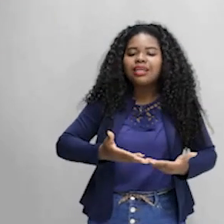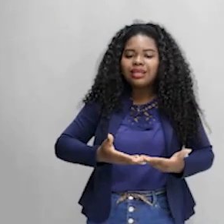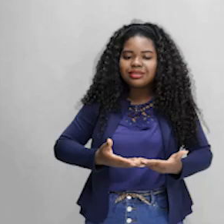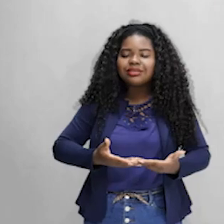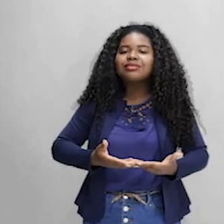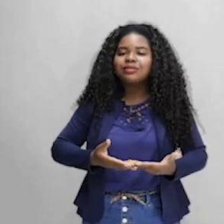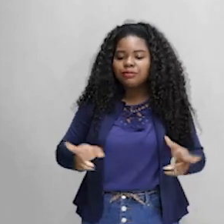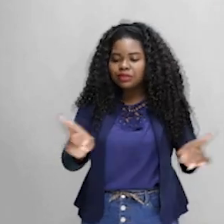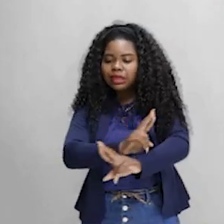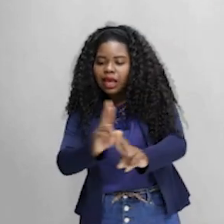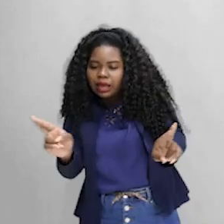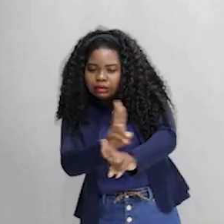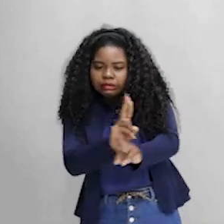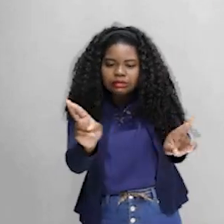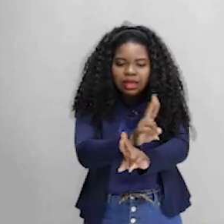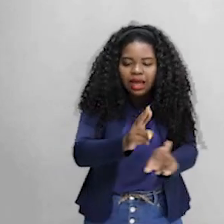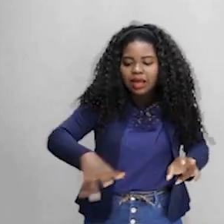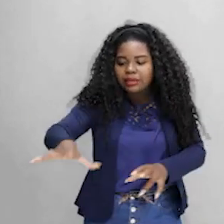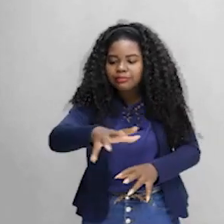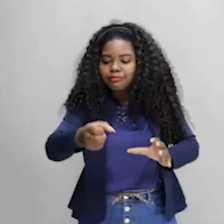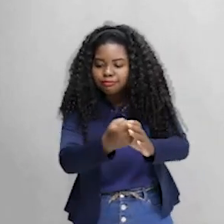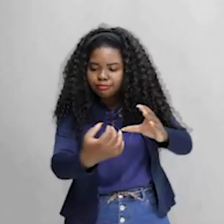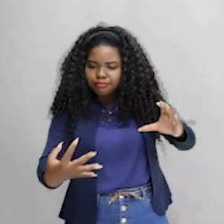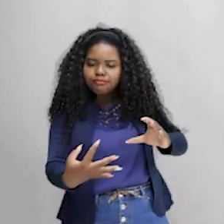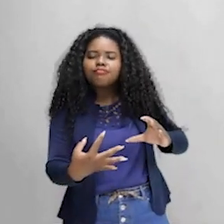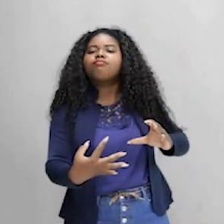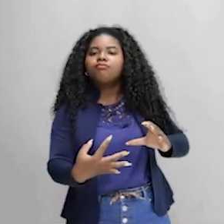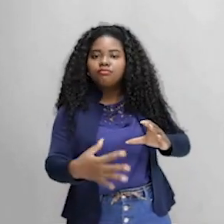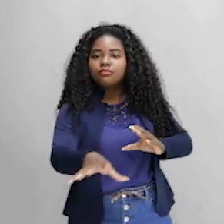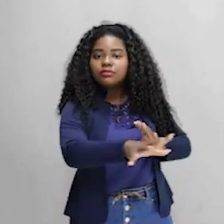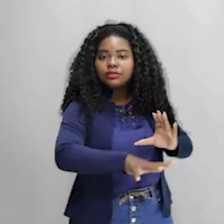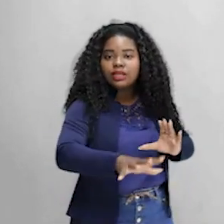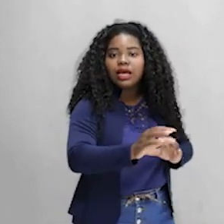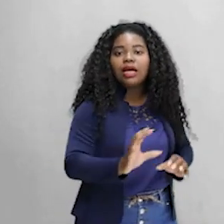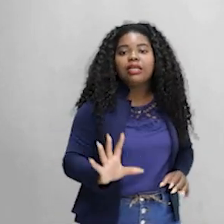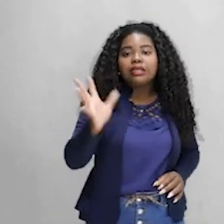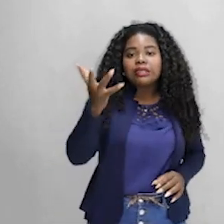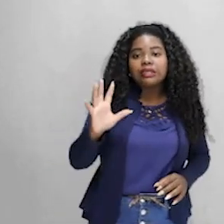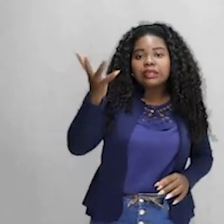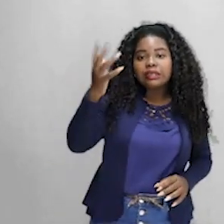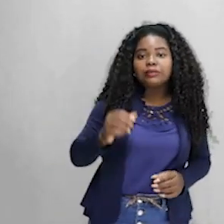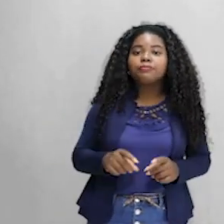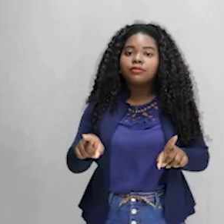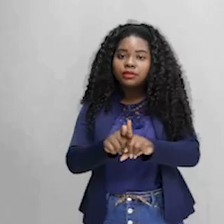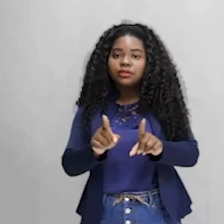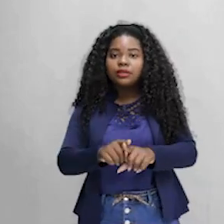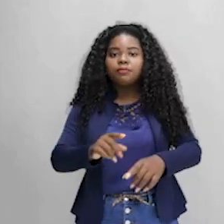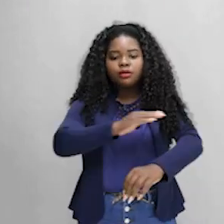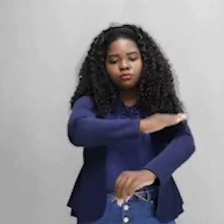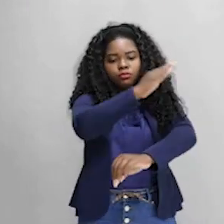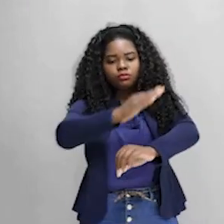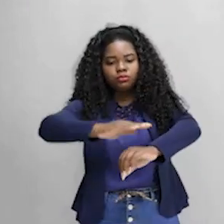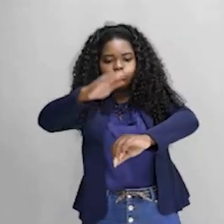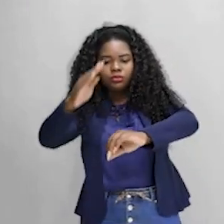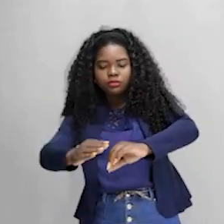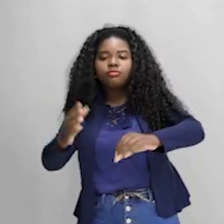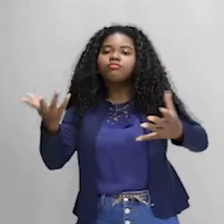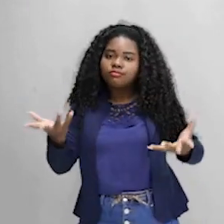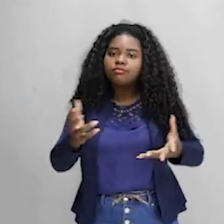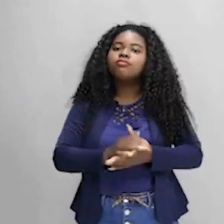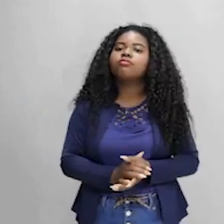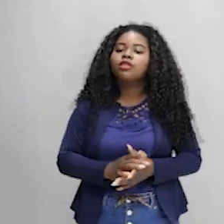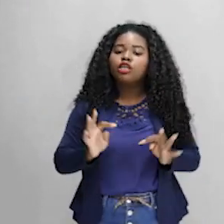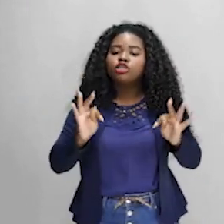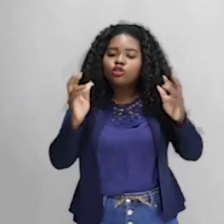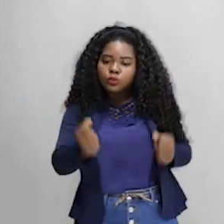flora relacionada com as características do solo, do clima, do relevo. Todos esses elementos em interação formam